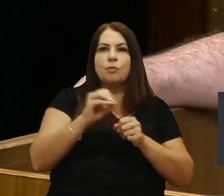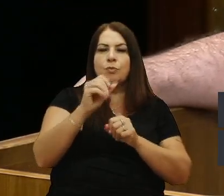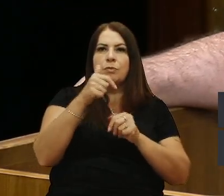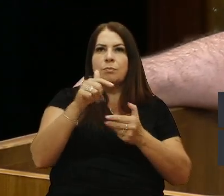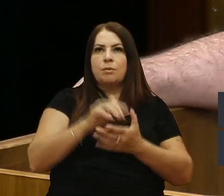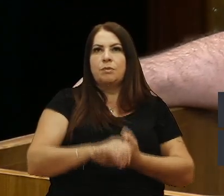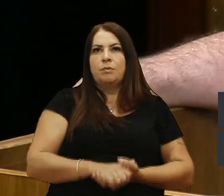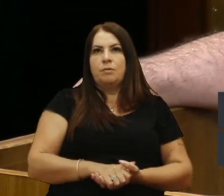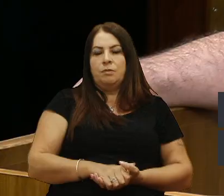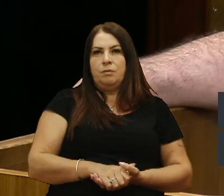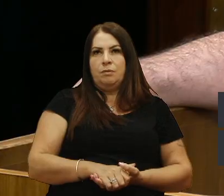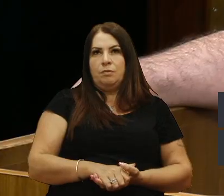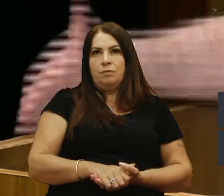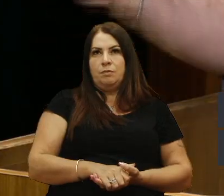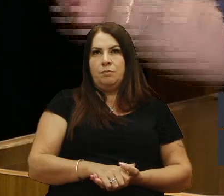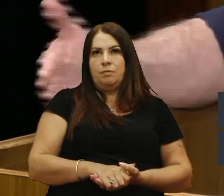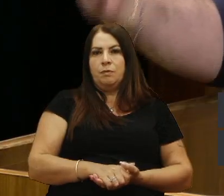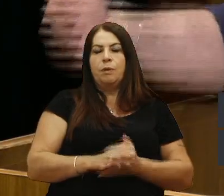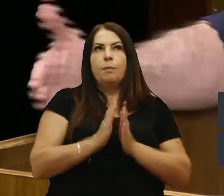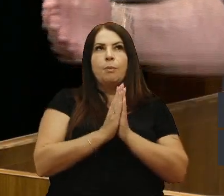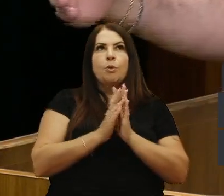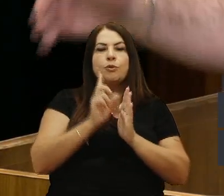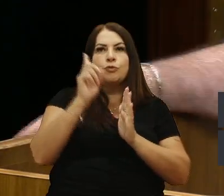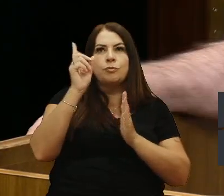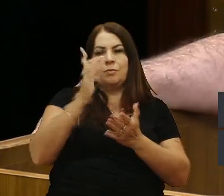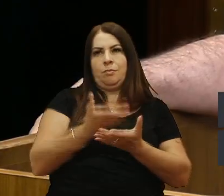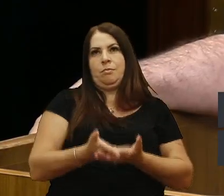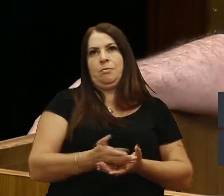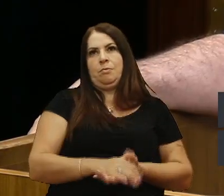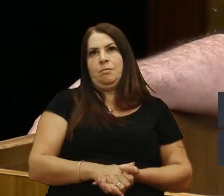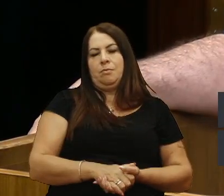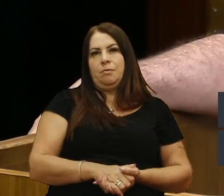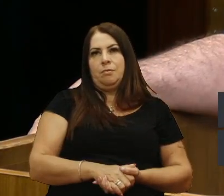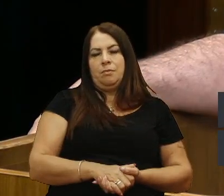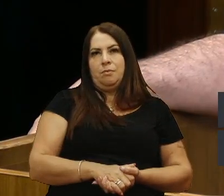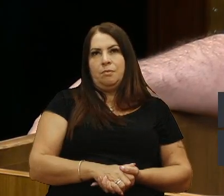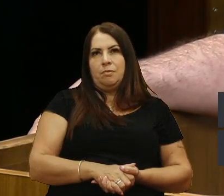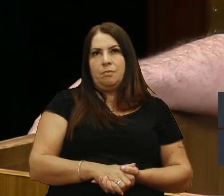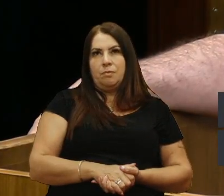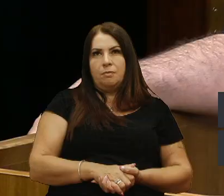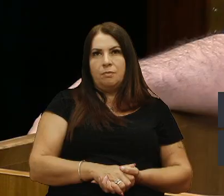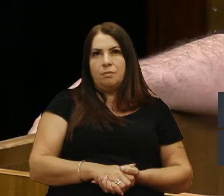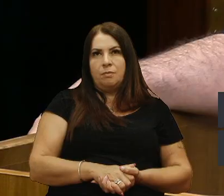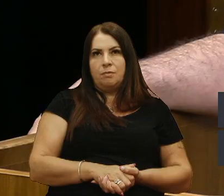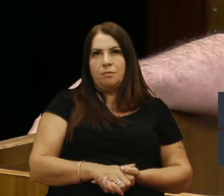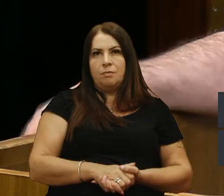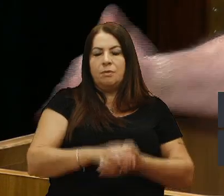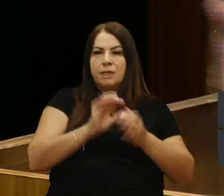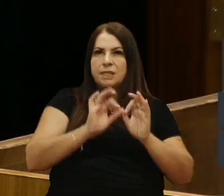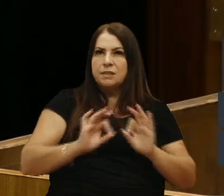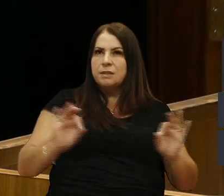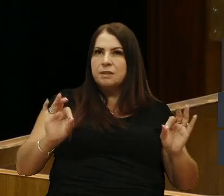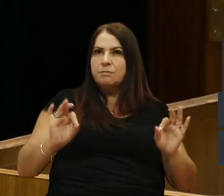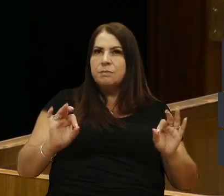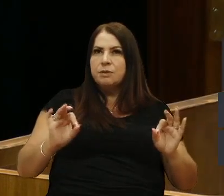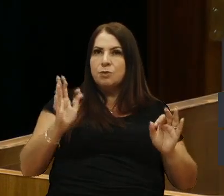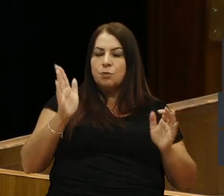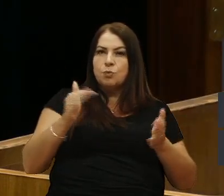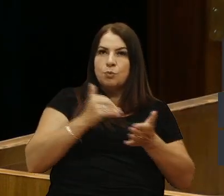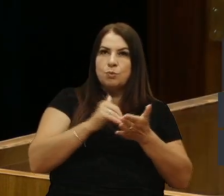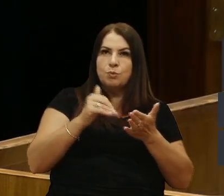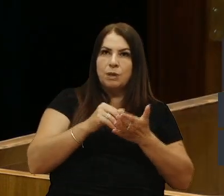trabalho. Pelo amor de Deus. É simples. Se o atual